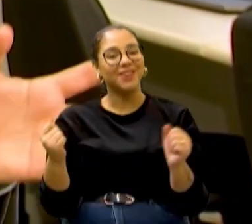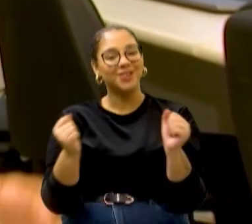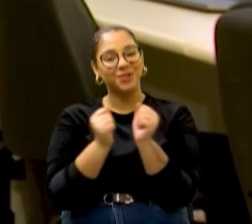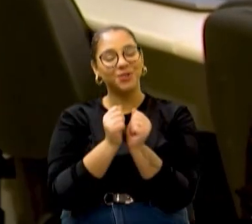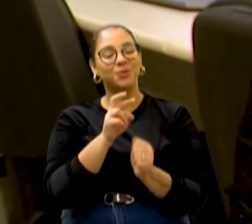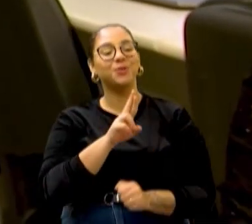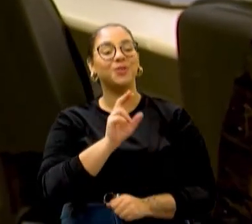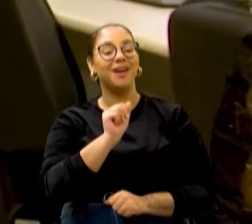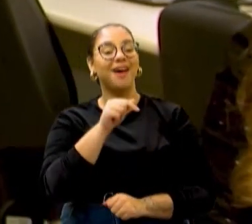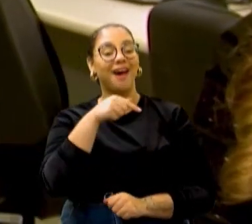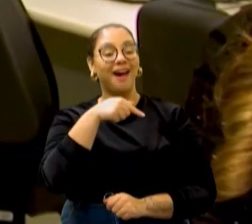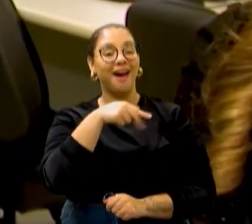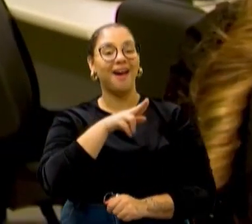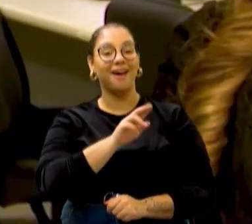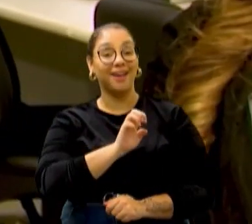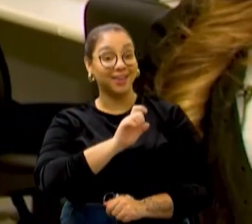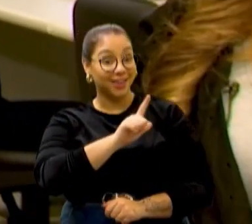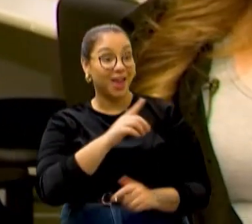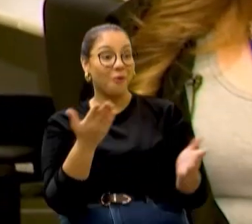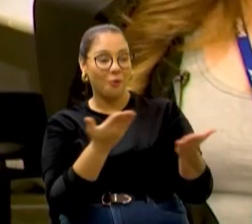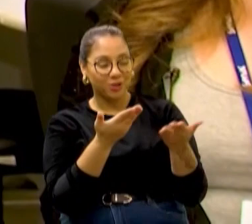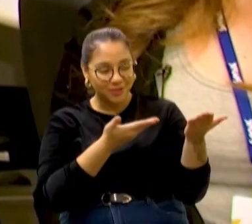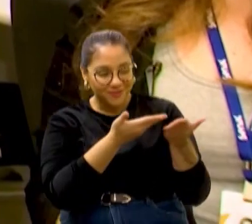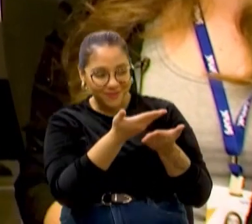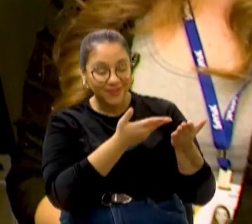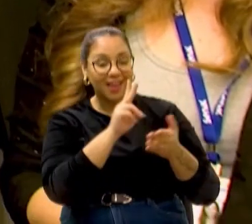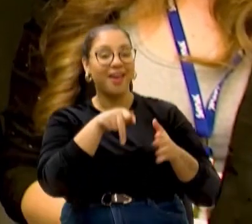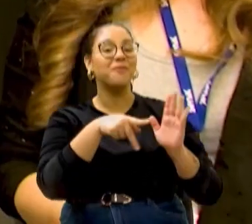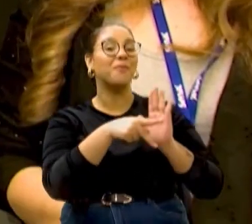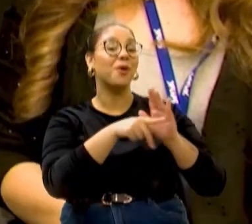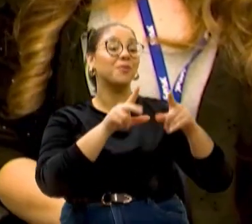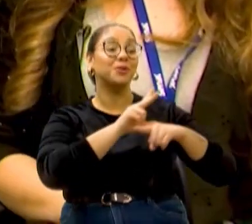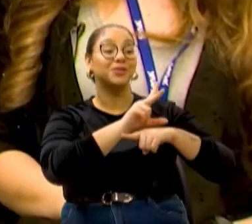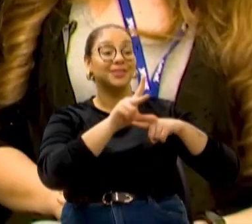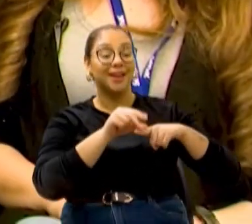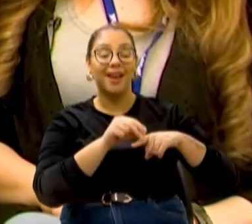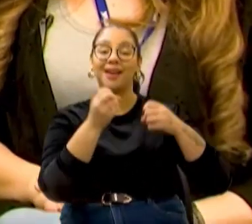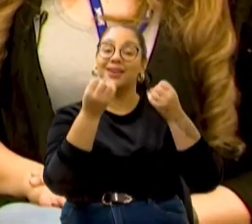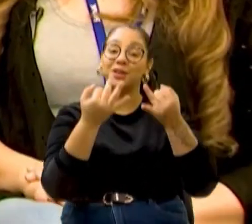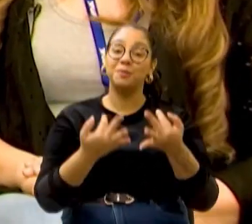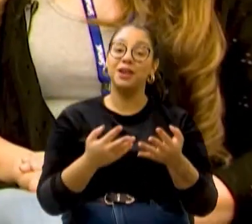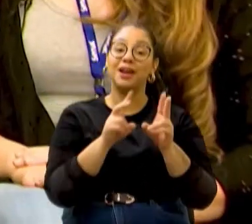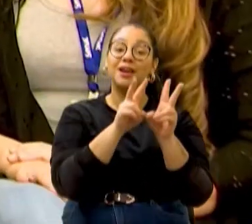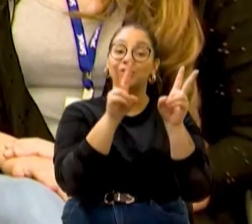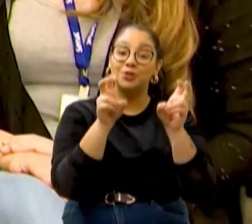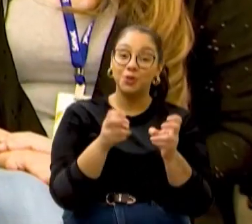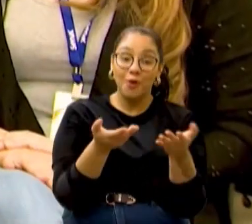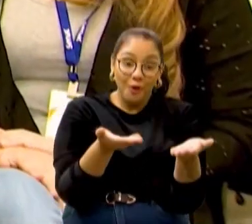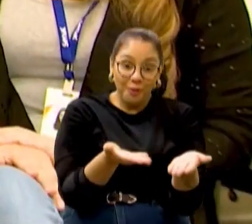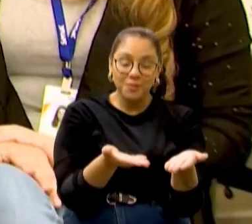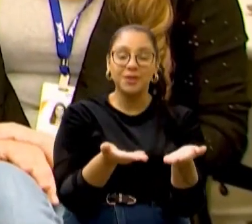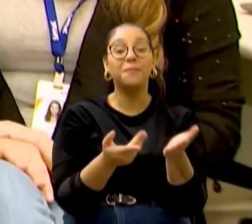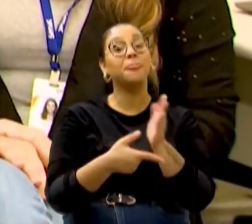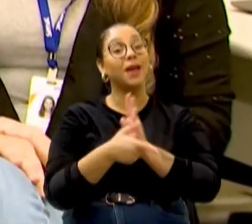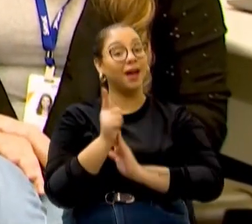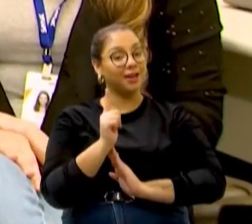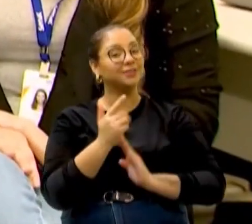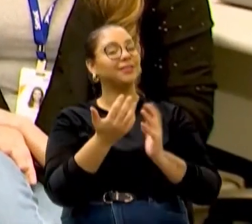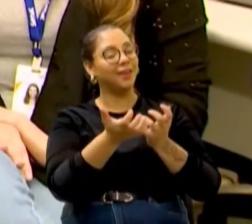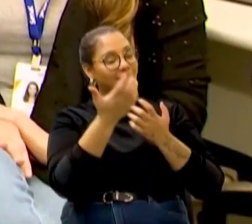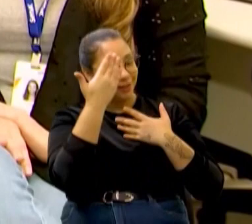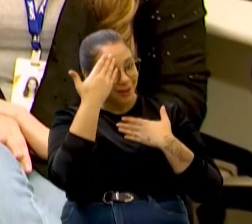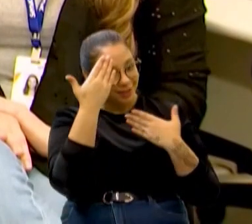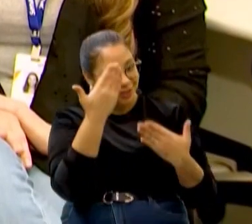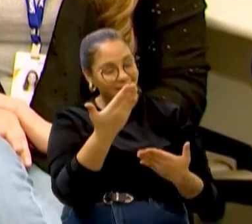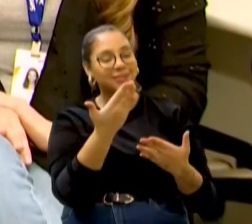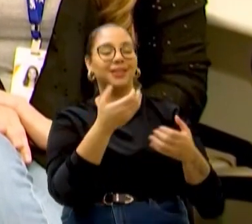bom tô aqui com a Raquel né vai bater um papo conosco do Senac vai falar evidentemente a respeito disso